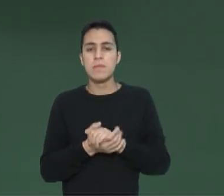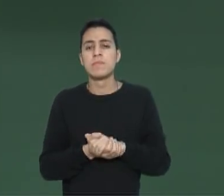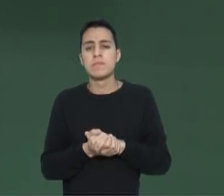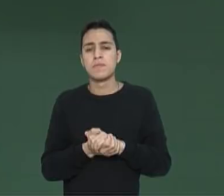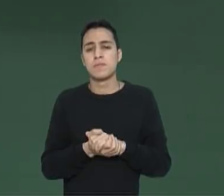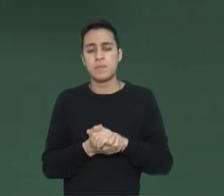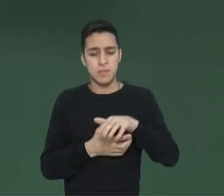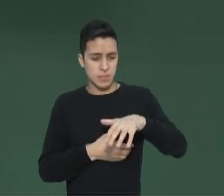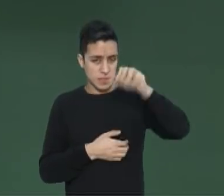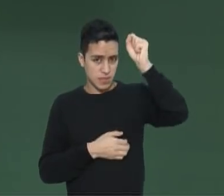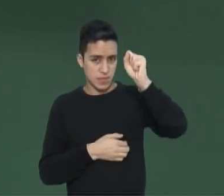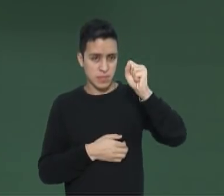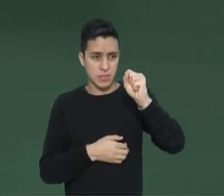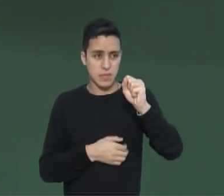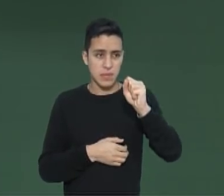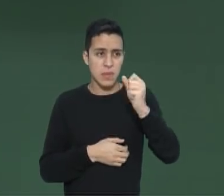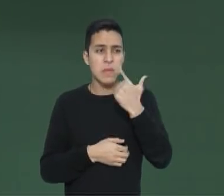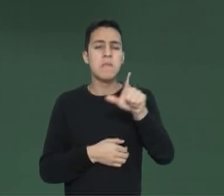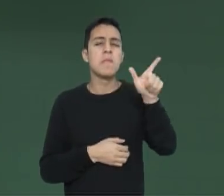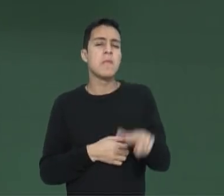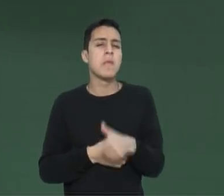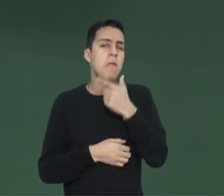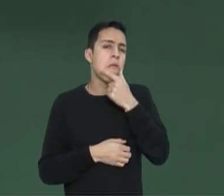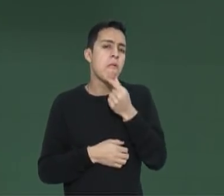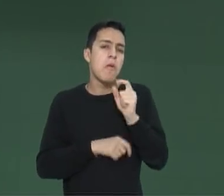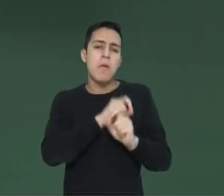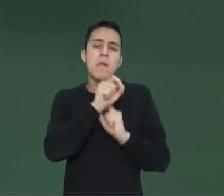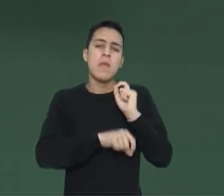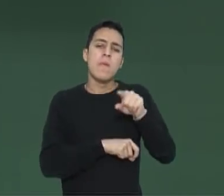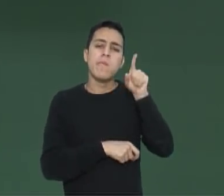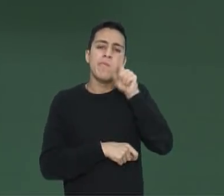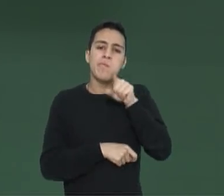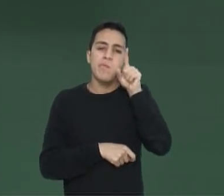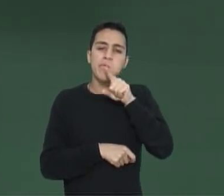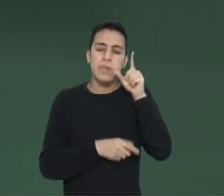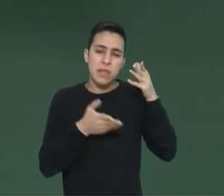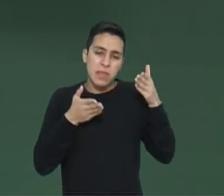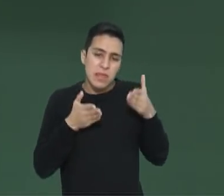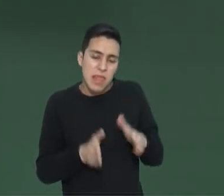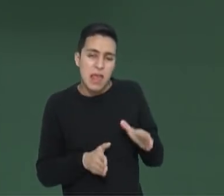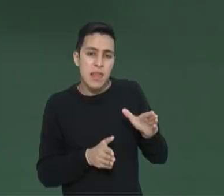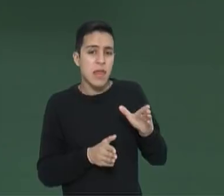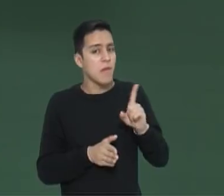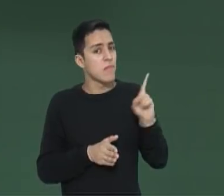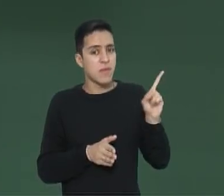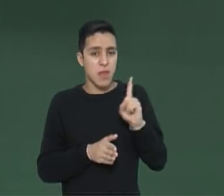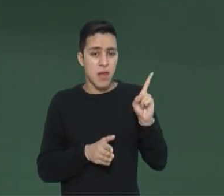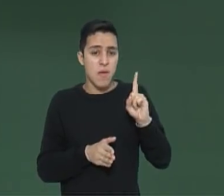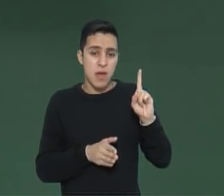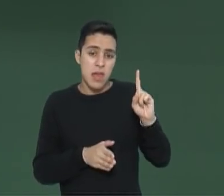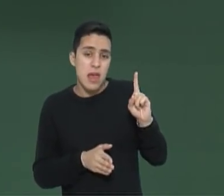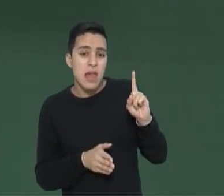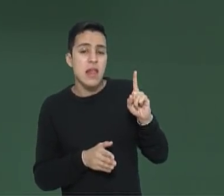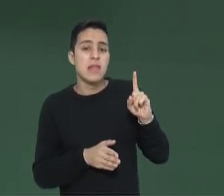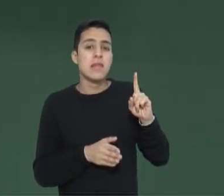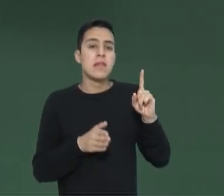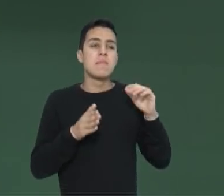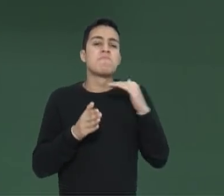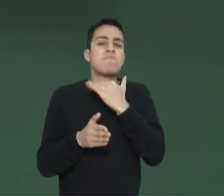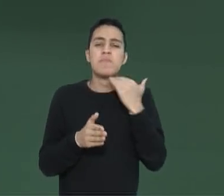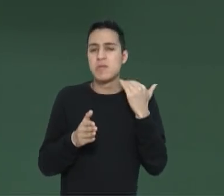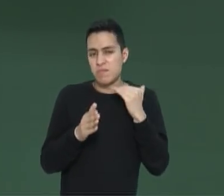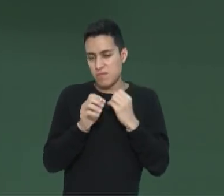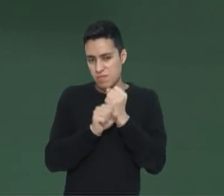que foi campeão, o Steinitz. Mas o Steinitz era americano naturalizado. O Steinitz foi o primeiro campeão mundial de xadrez. Mas ele morreu também